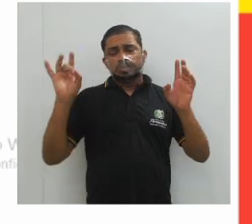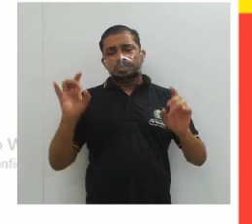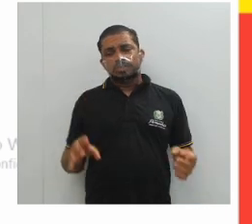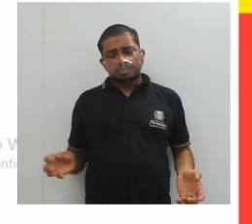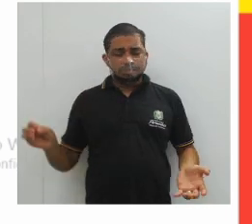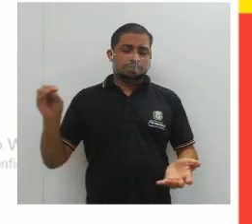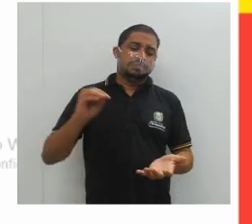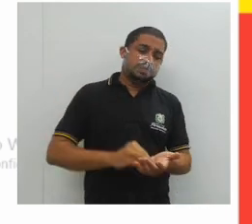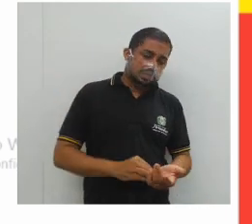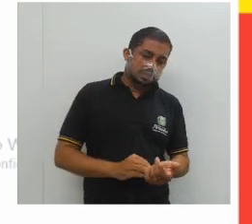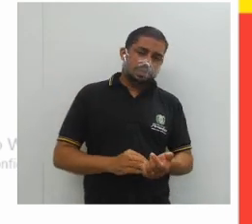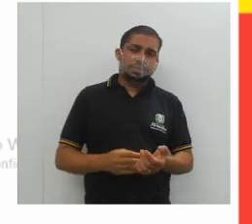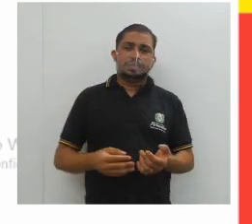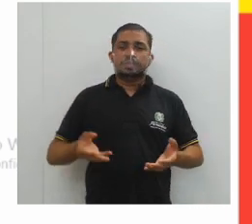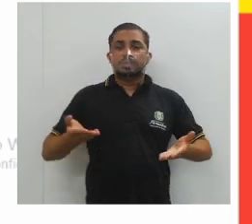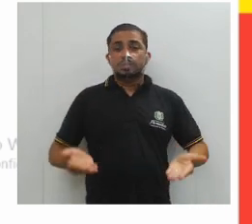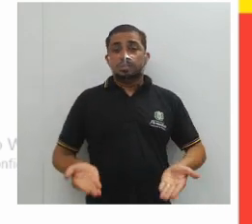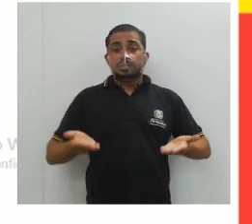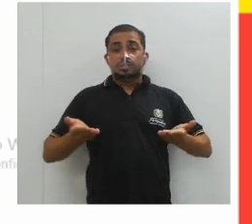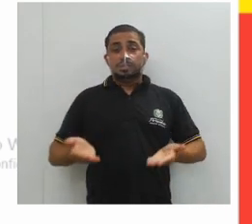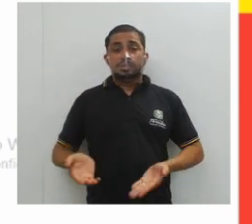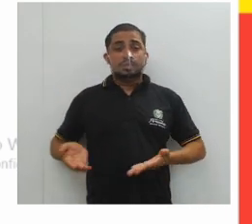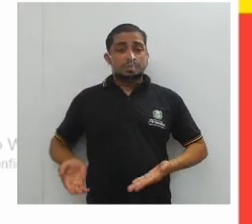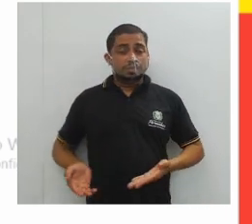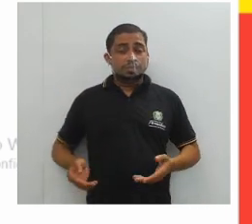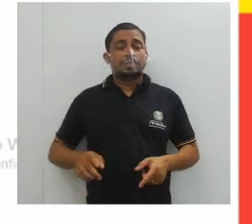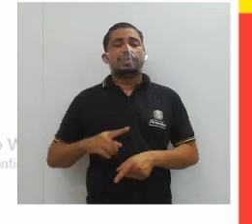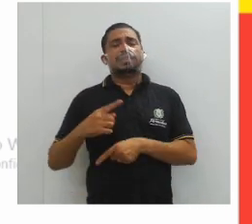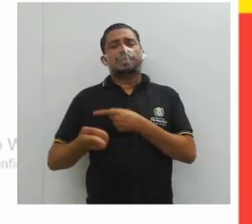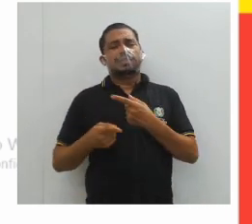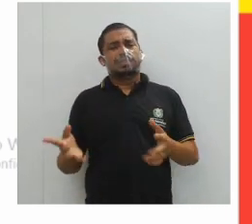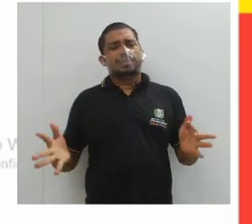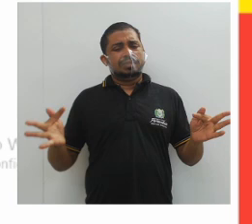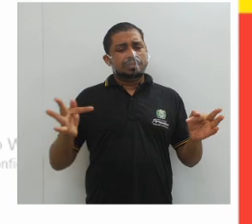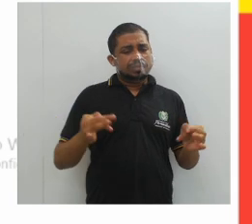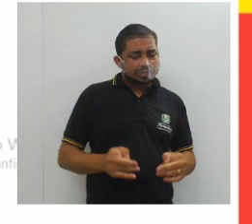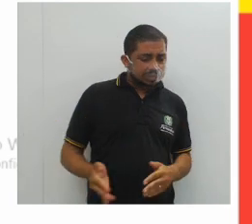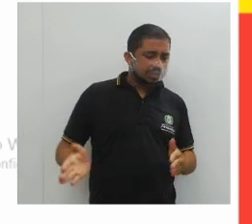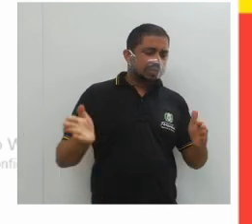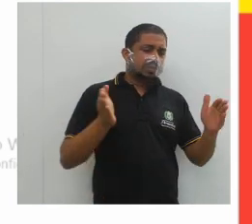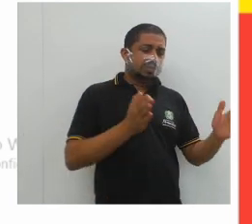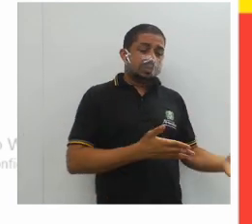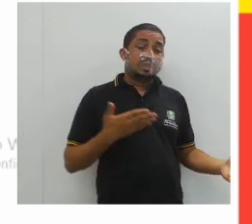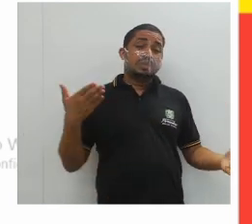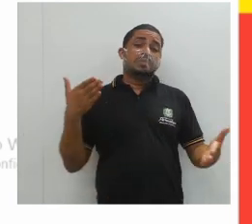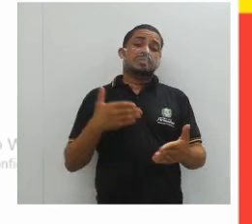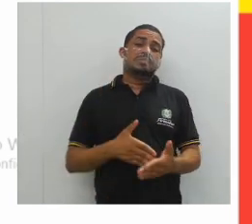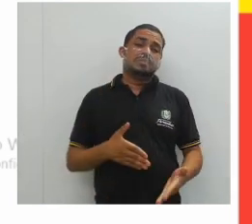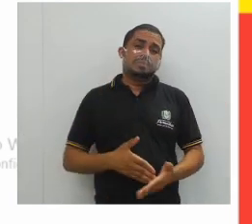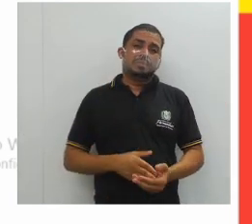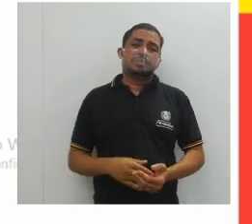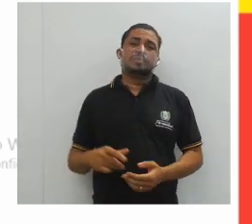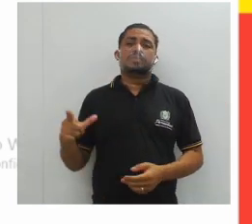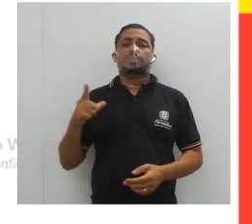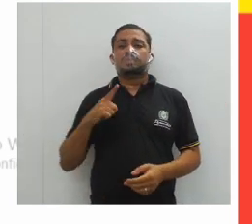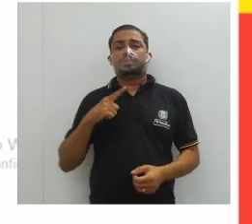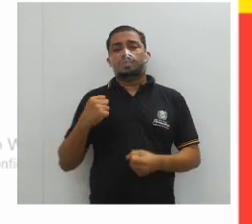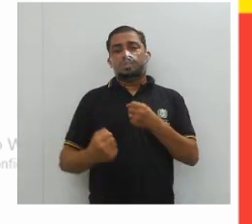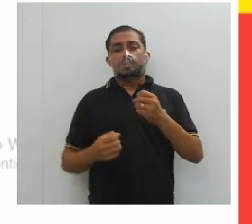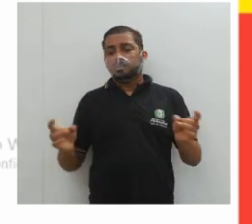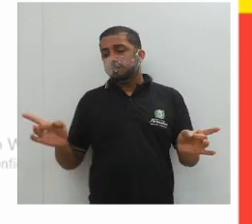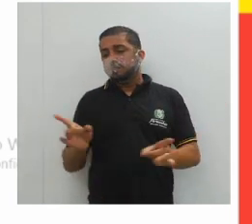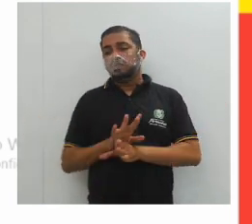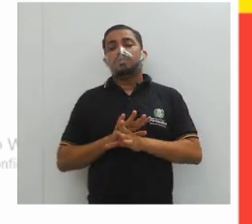naquele carro suspensão e caixa de marcha. E assim, no final da estação, a última estação, temos um carro